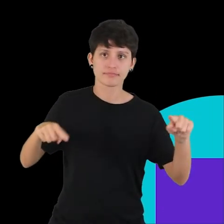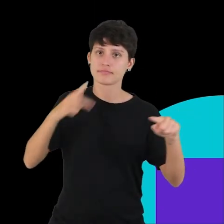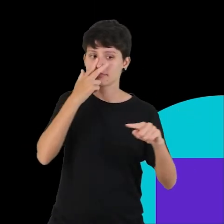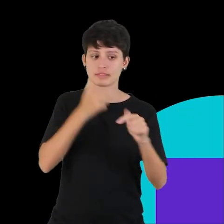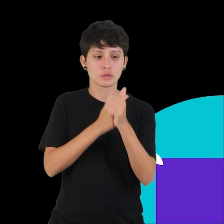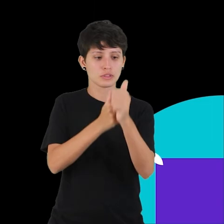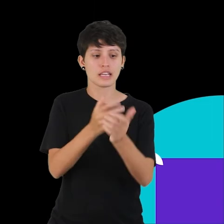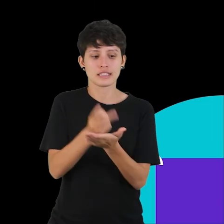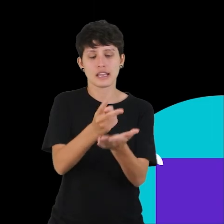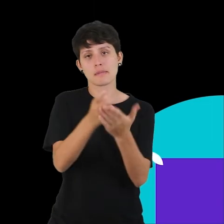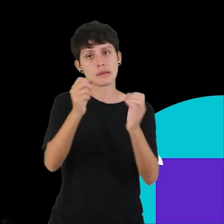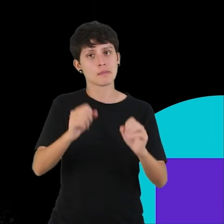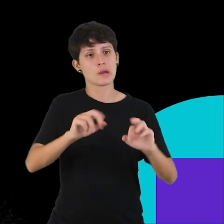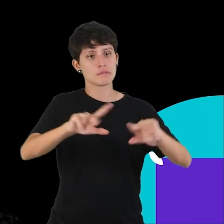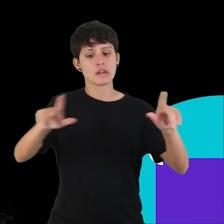por exemplo.